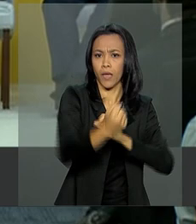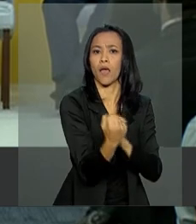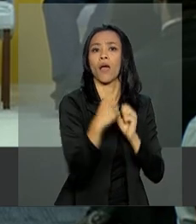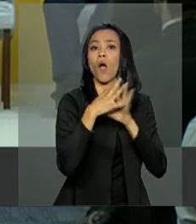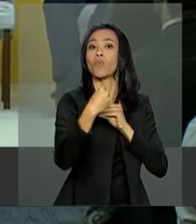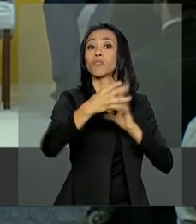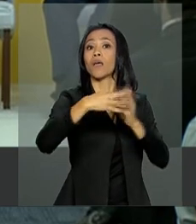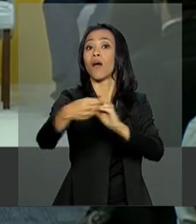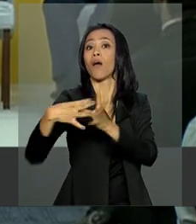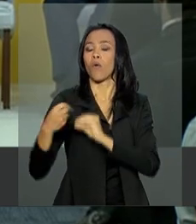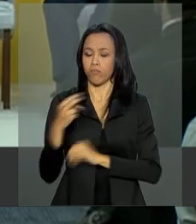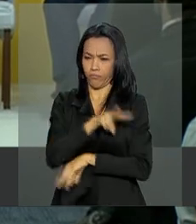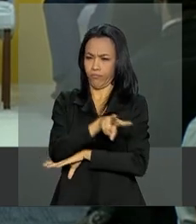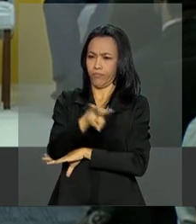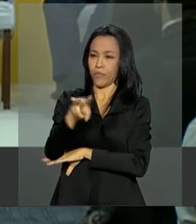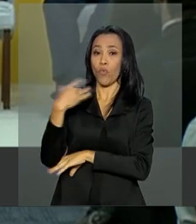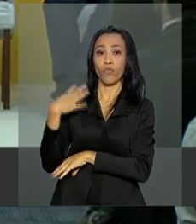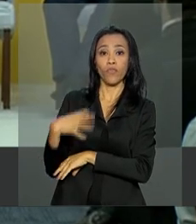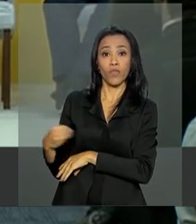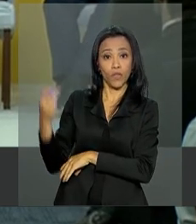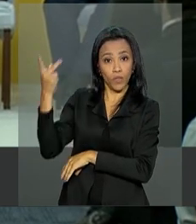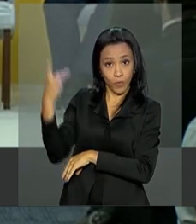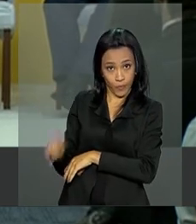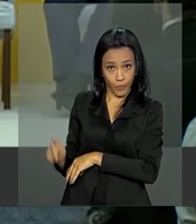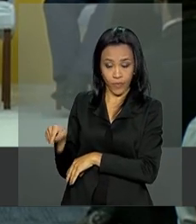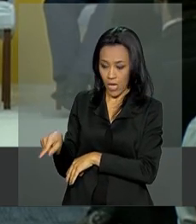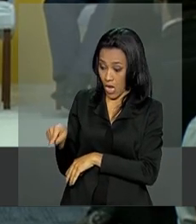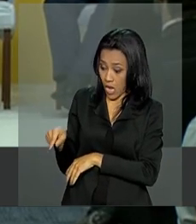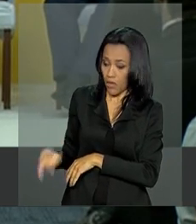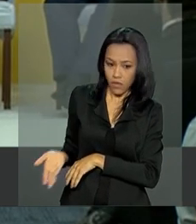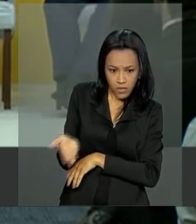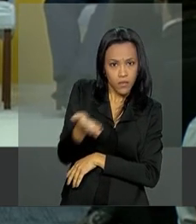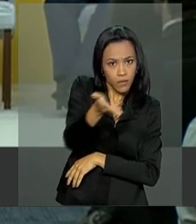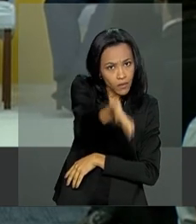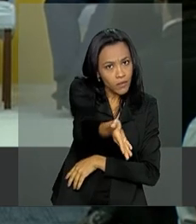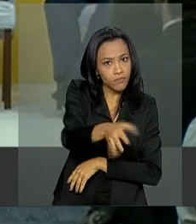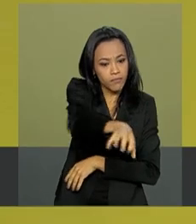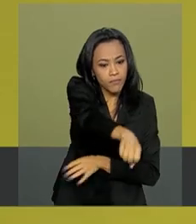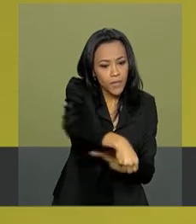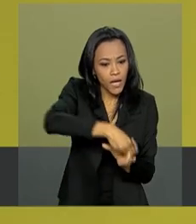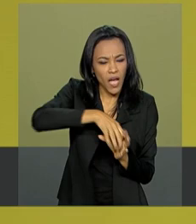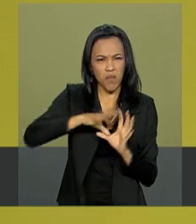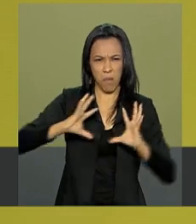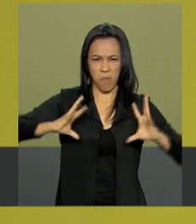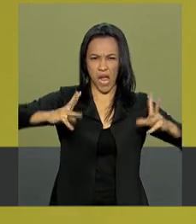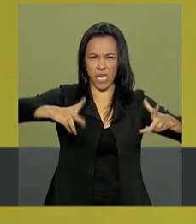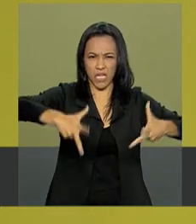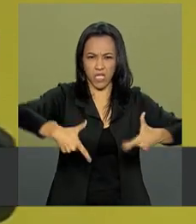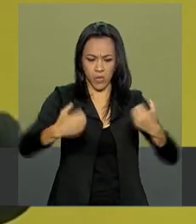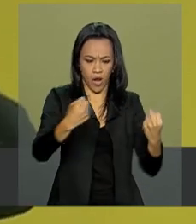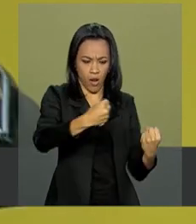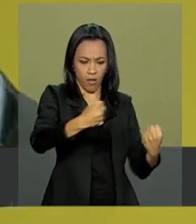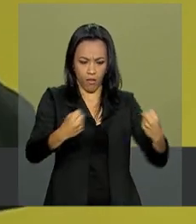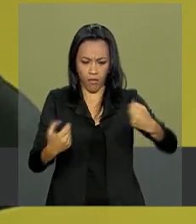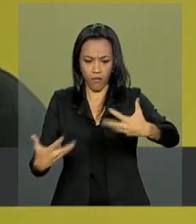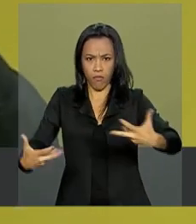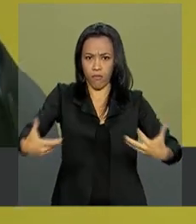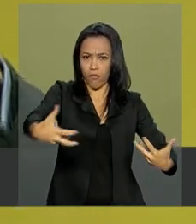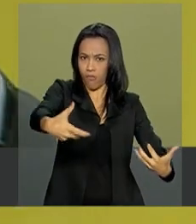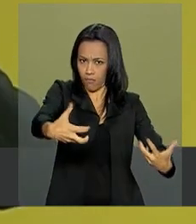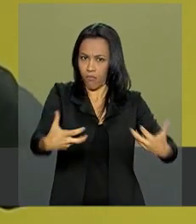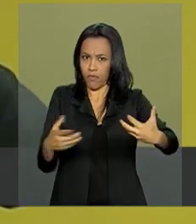o dono, filho do dono, não é? Apanhava, ele manipulava, manejava uma máquina, né? Portanto, por isso que eu digo que há